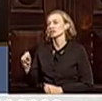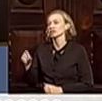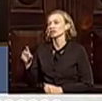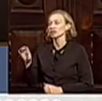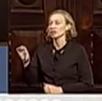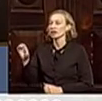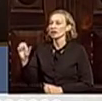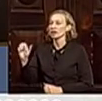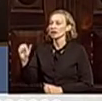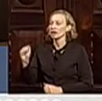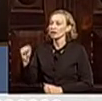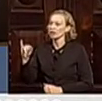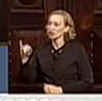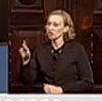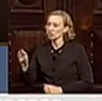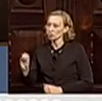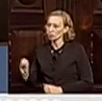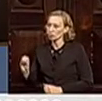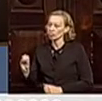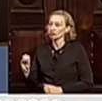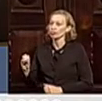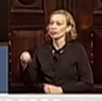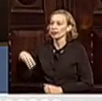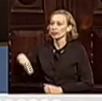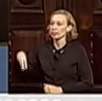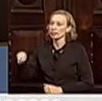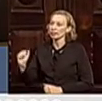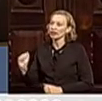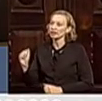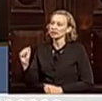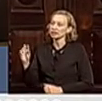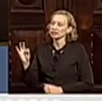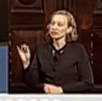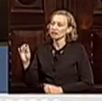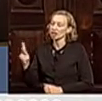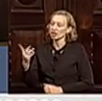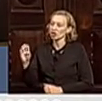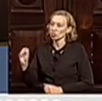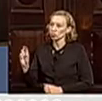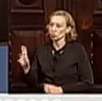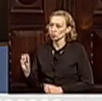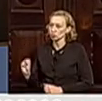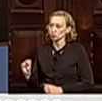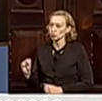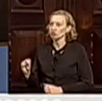Gonçalves, Thaísa, Eixla, Matheus Macedo, Diego, Natasha, Breno,